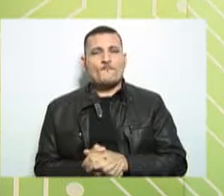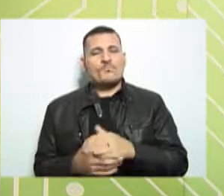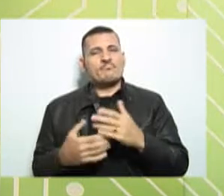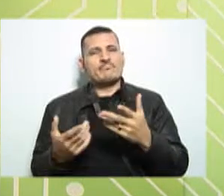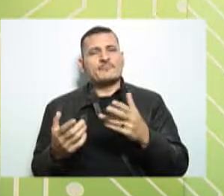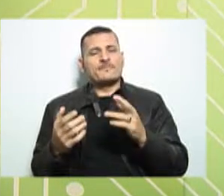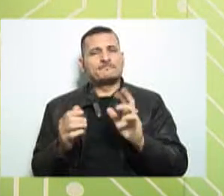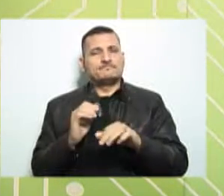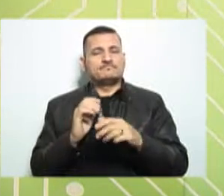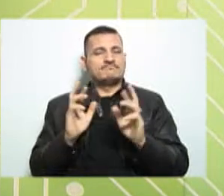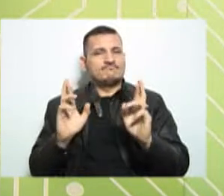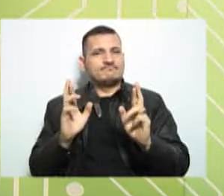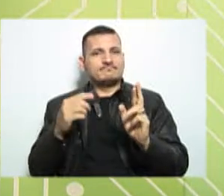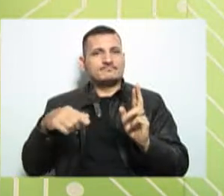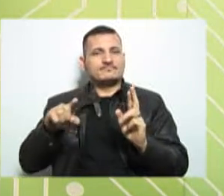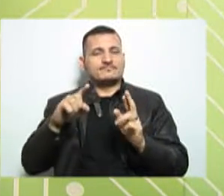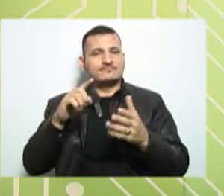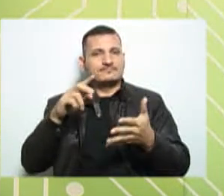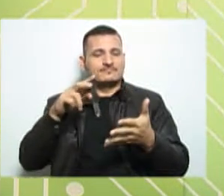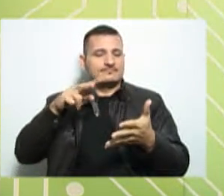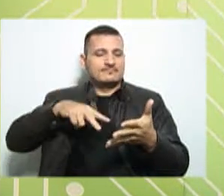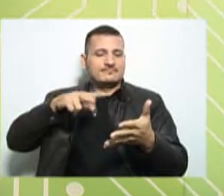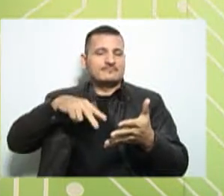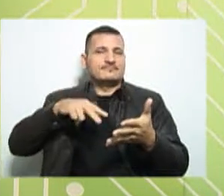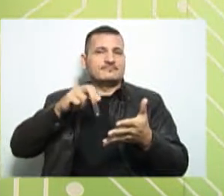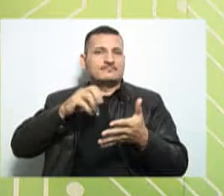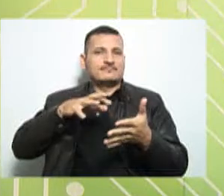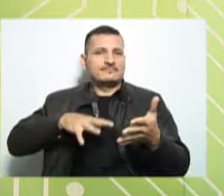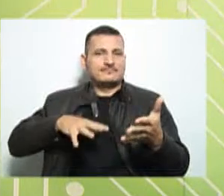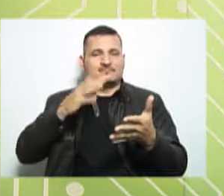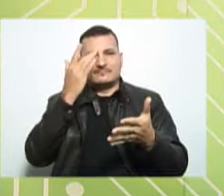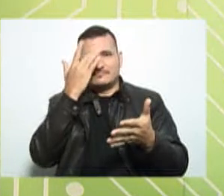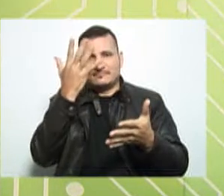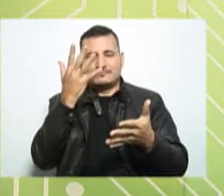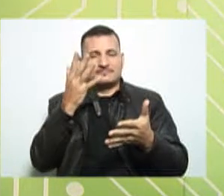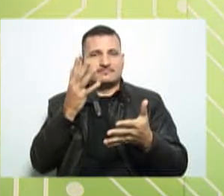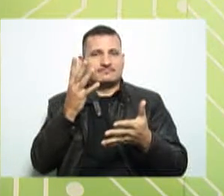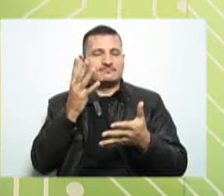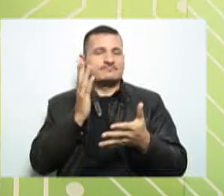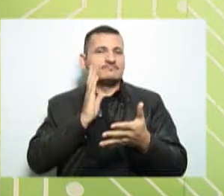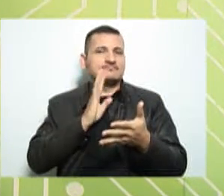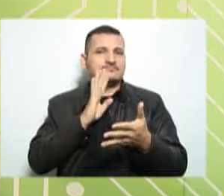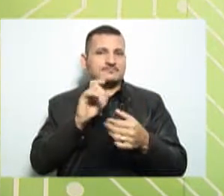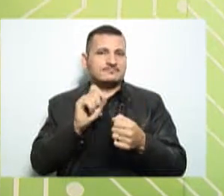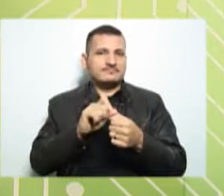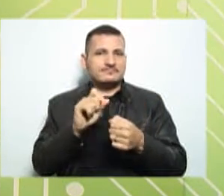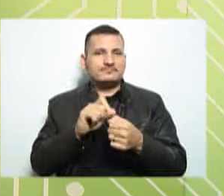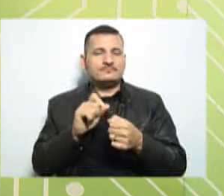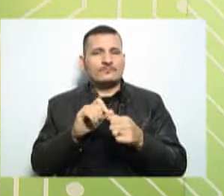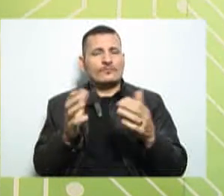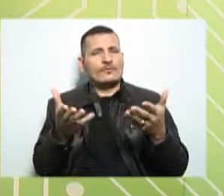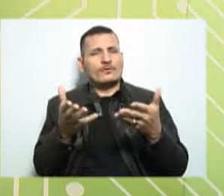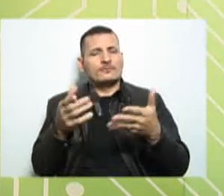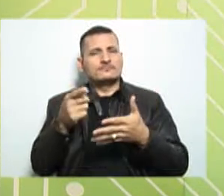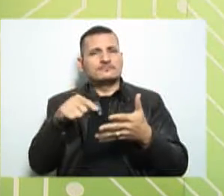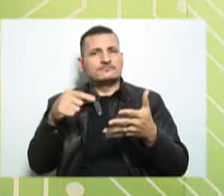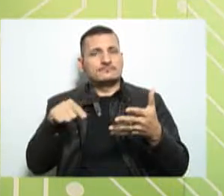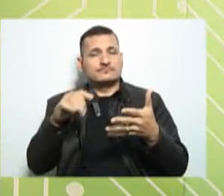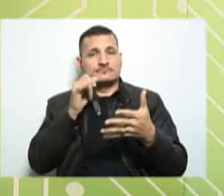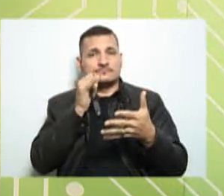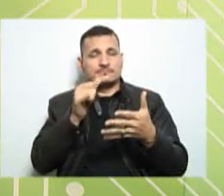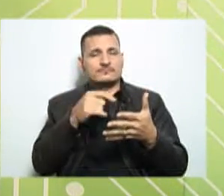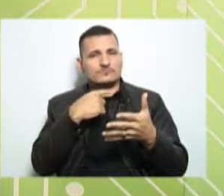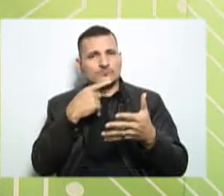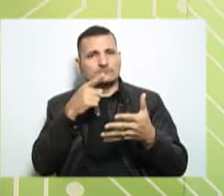que tenham achado a atividade fácil, bem legalzinha de estar fazendo. Vamos aqui para as correções. Qualquer dúvida